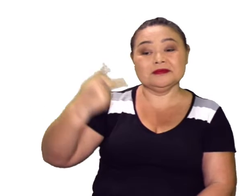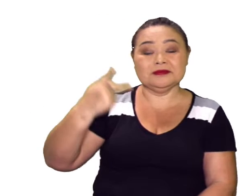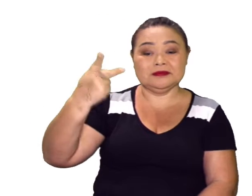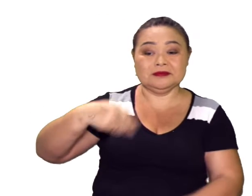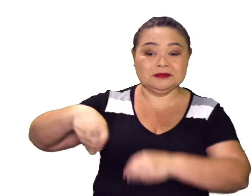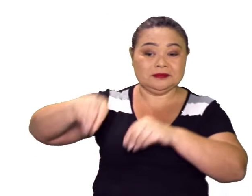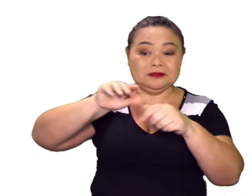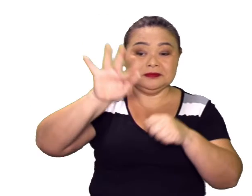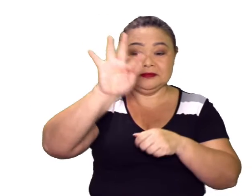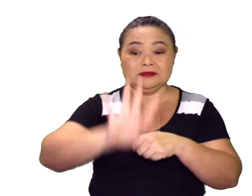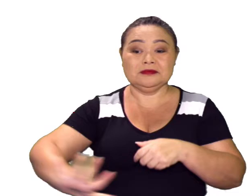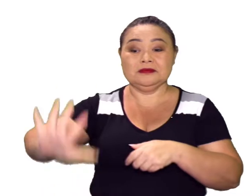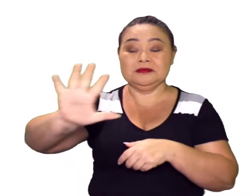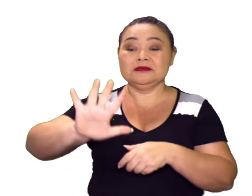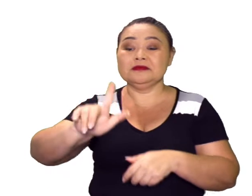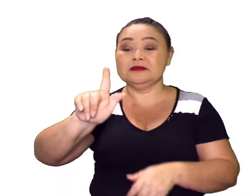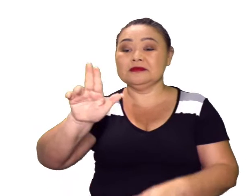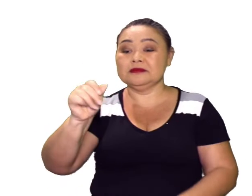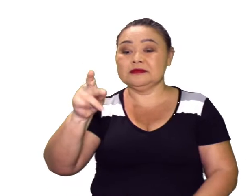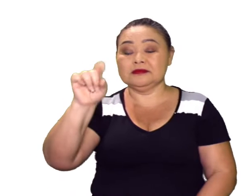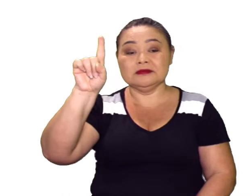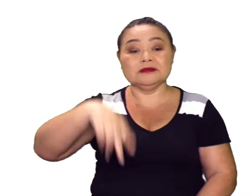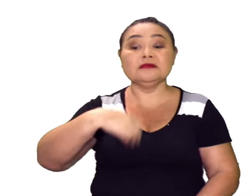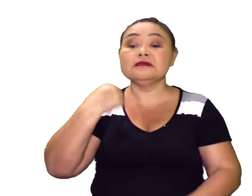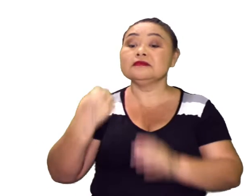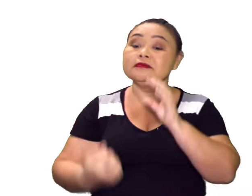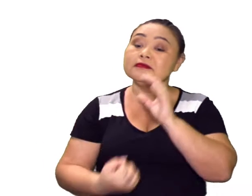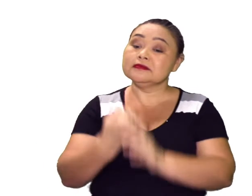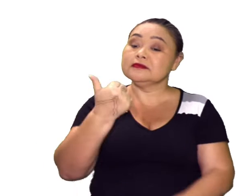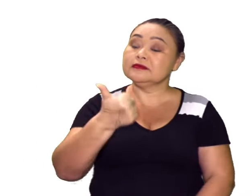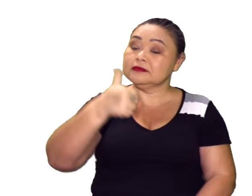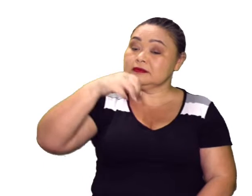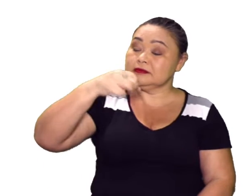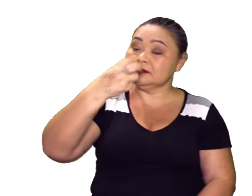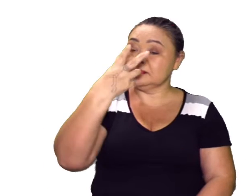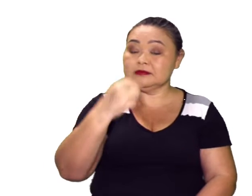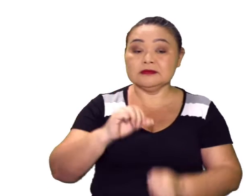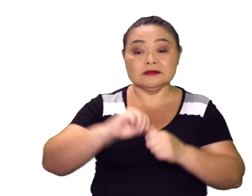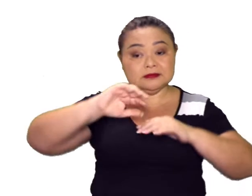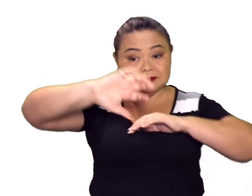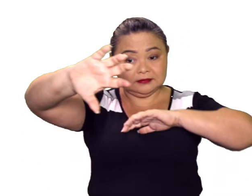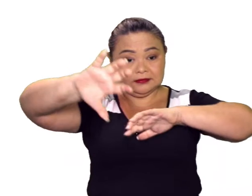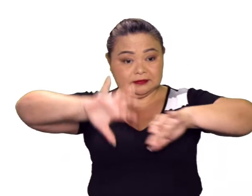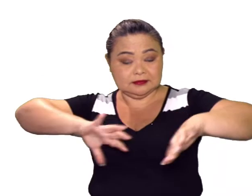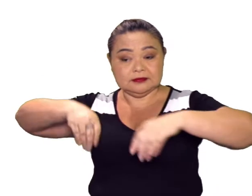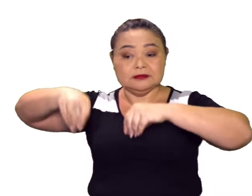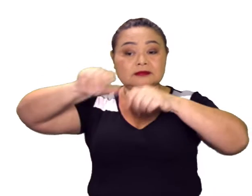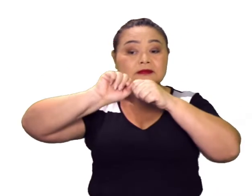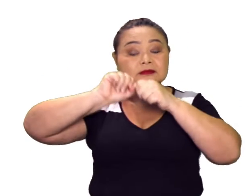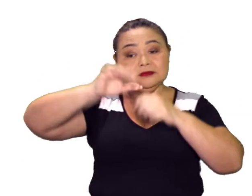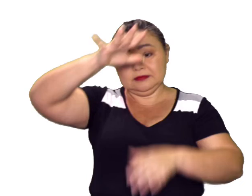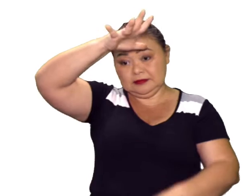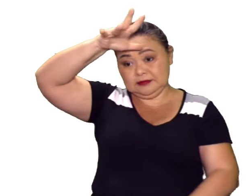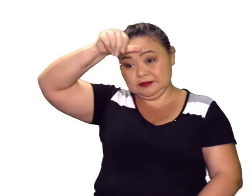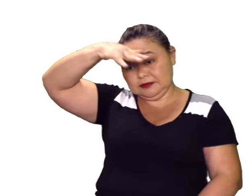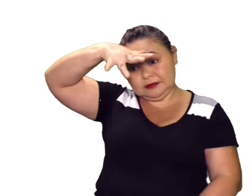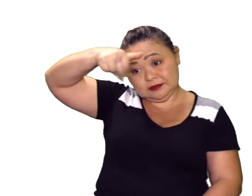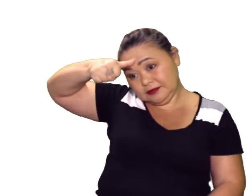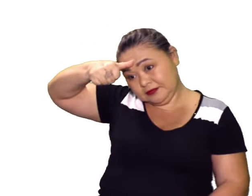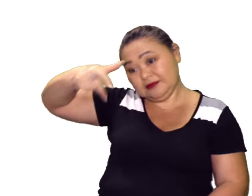o território federal do Guaporé, criado em 1943, veio do desmembramento das terras do Mato Grosso e